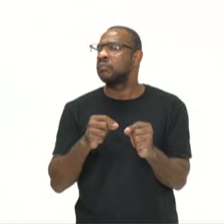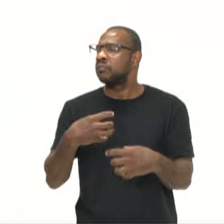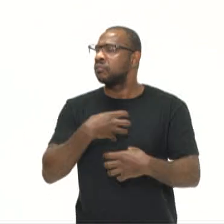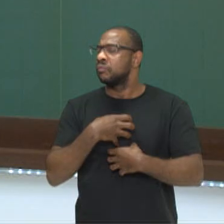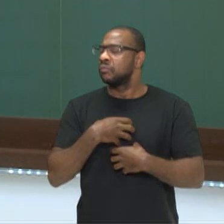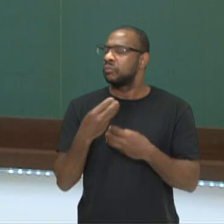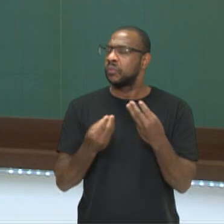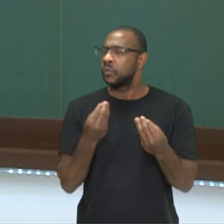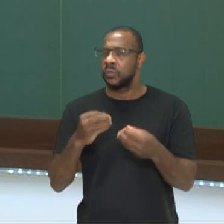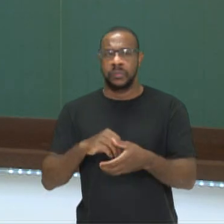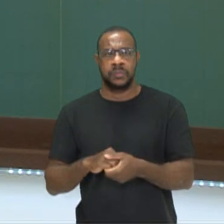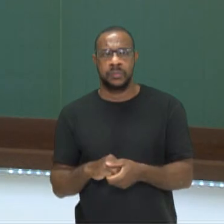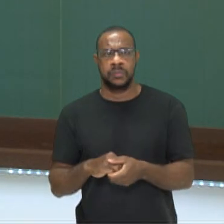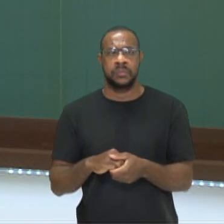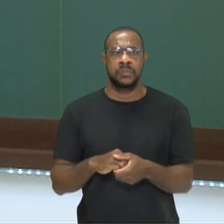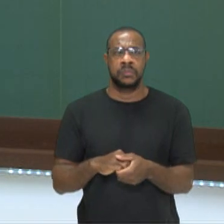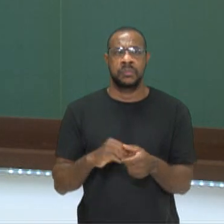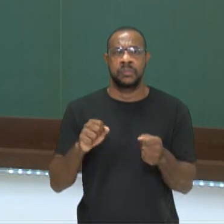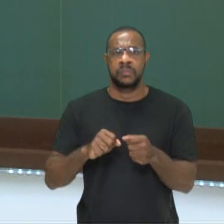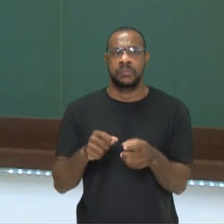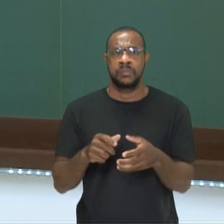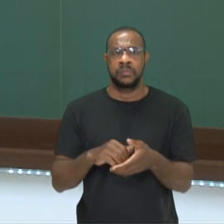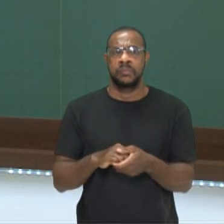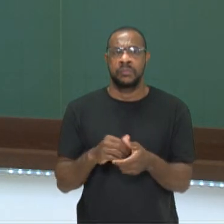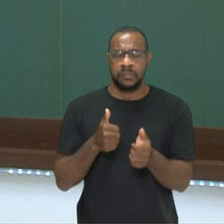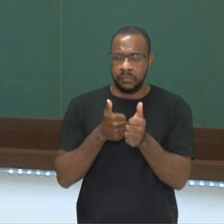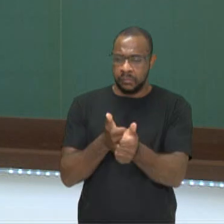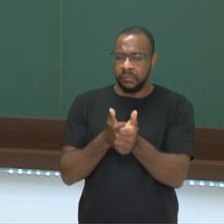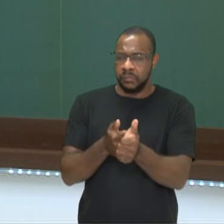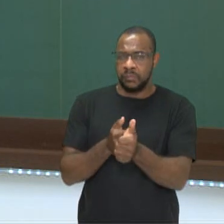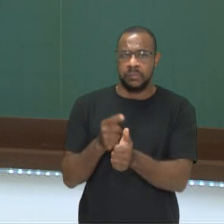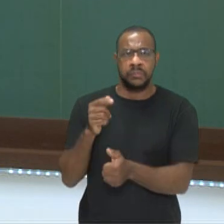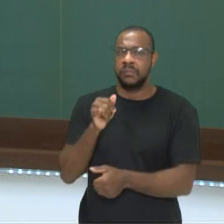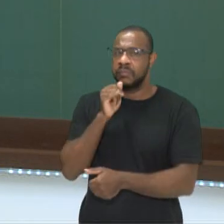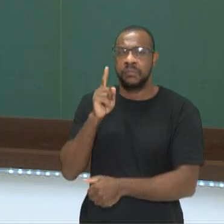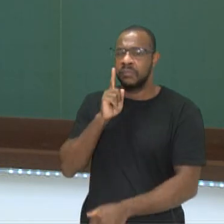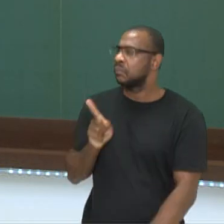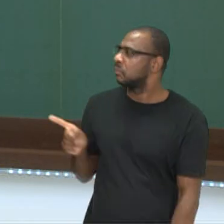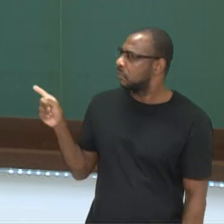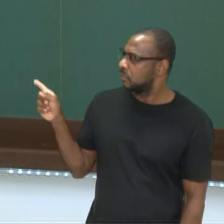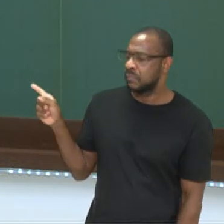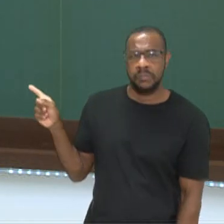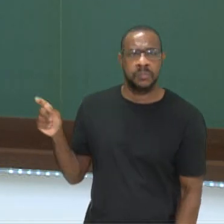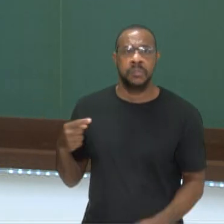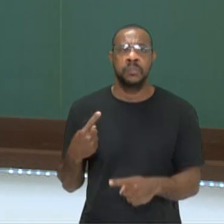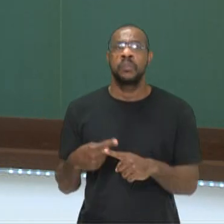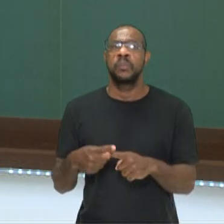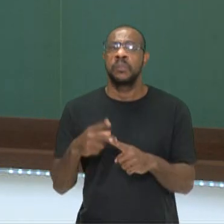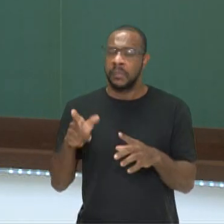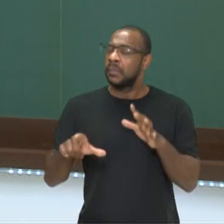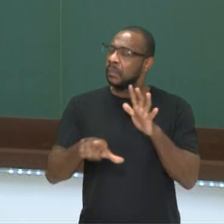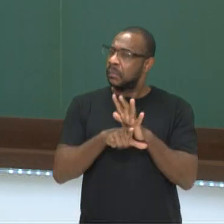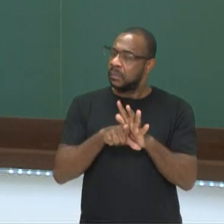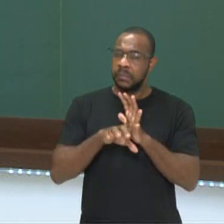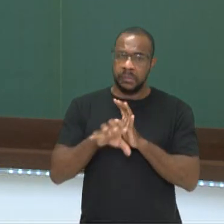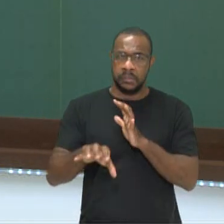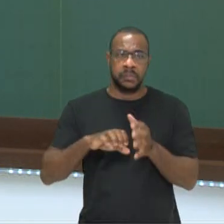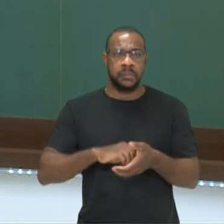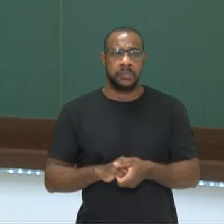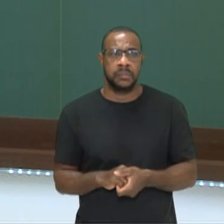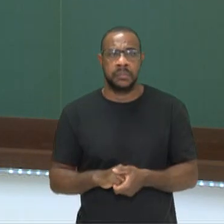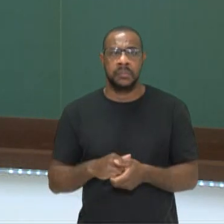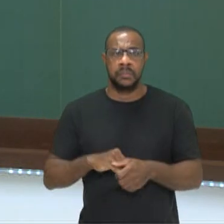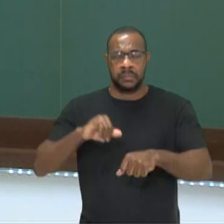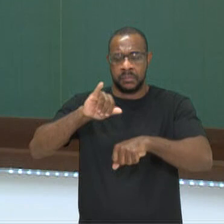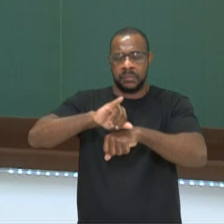forma. Modelado significa que ele vai seguir esse modelo, não porque ele quer, porque é uma lei, é assim que funciona. Então, qualquer